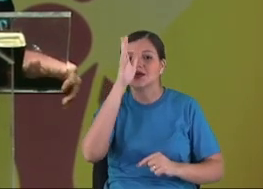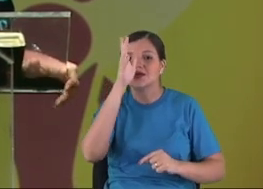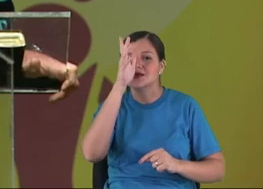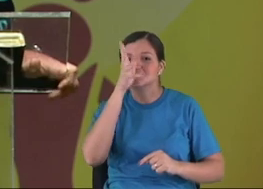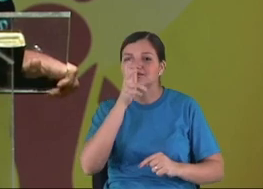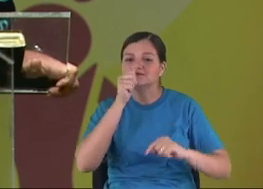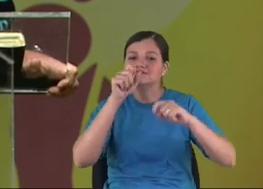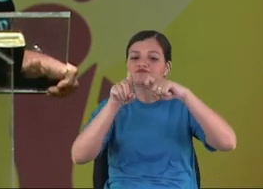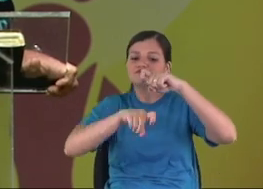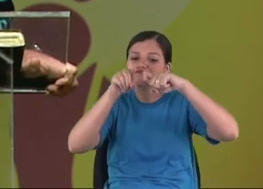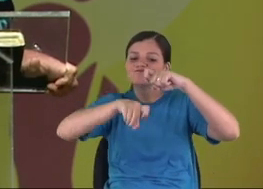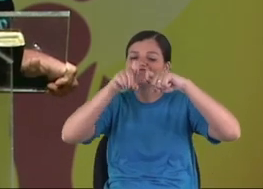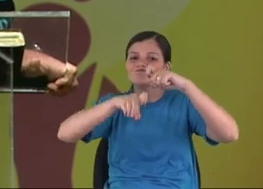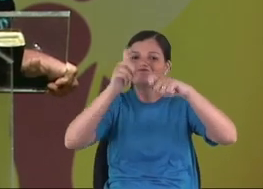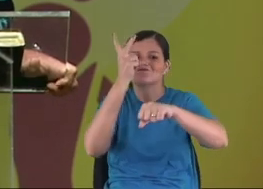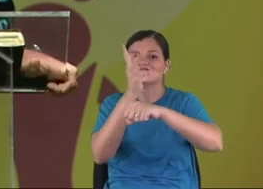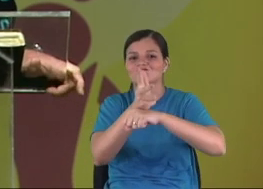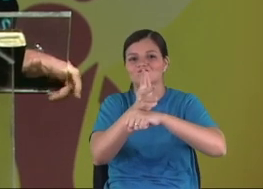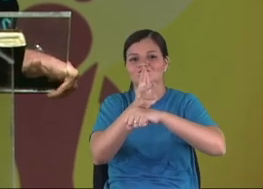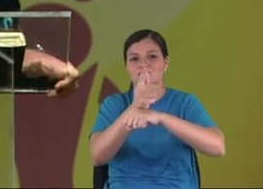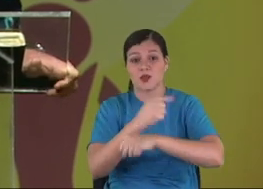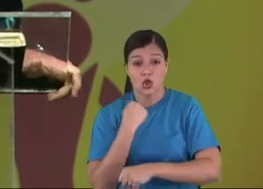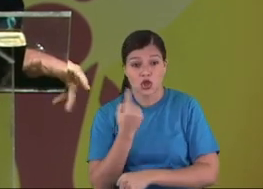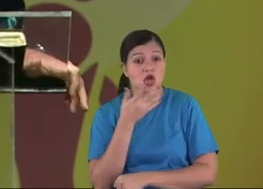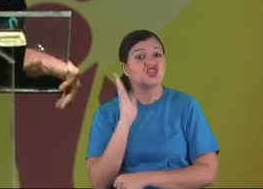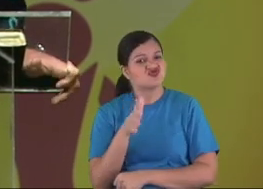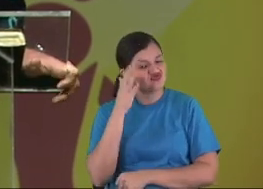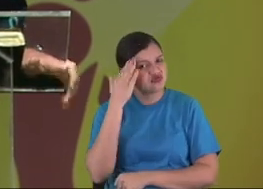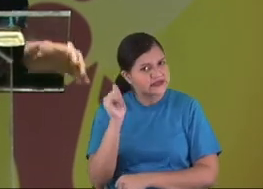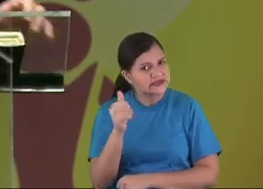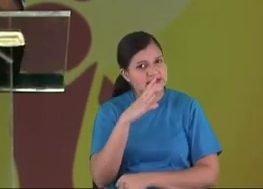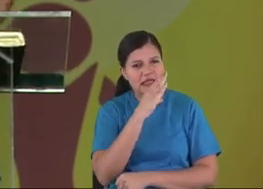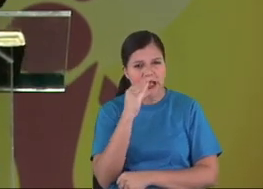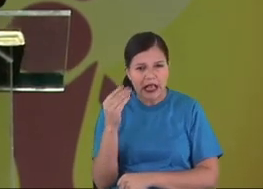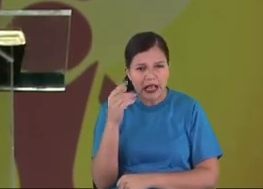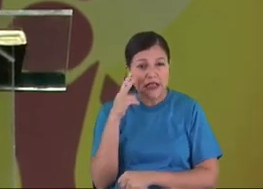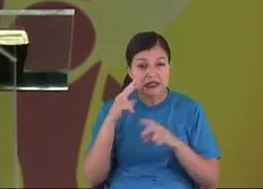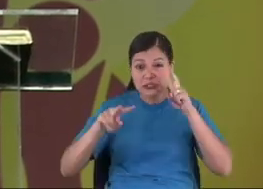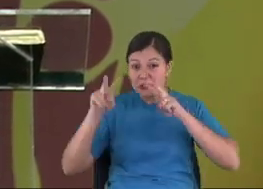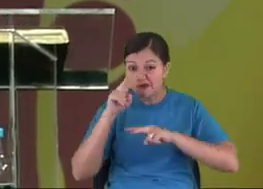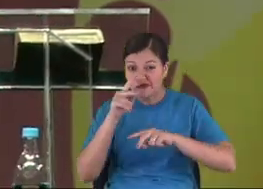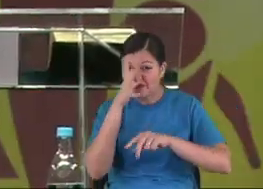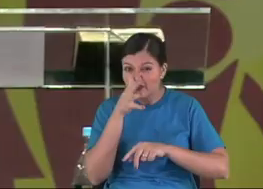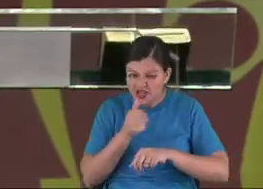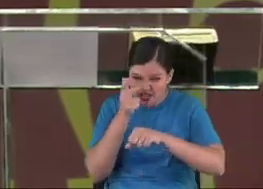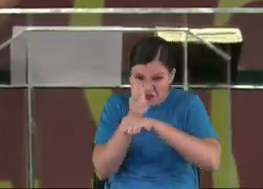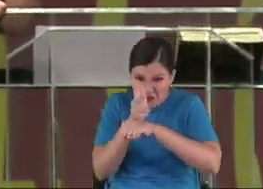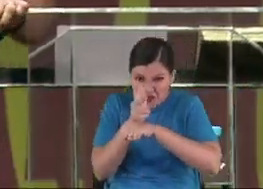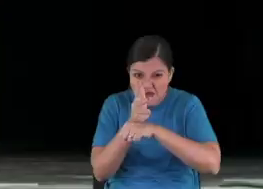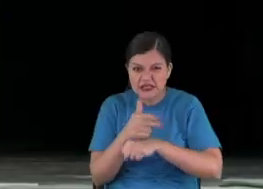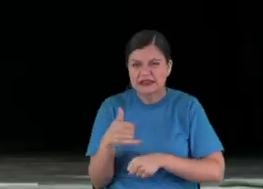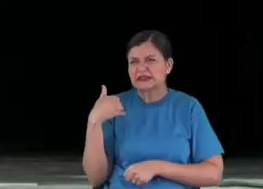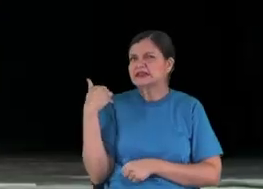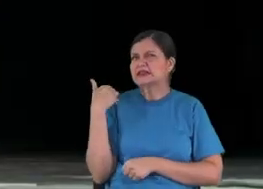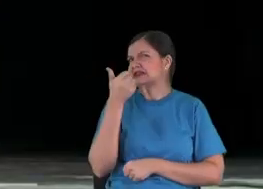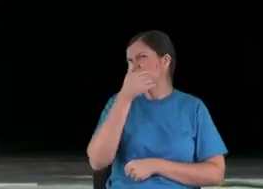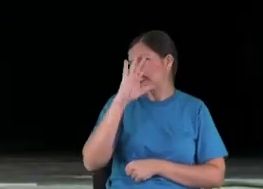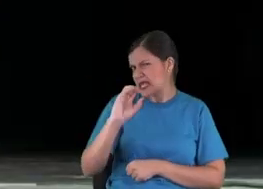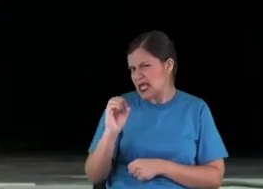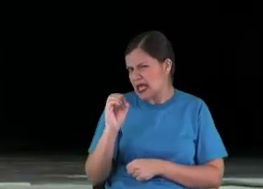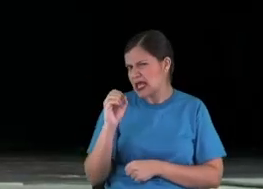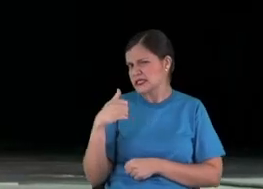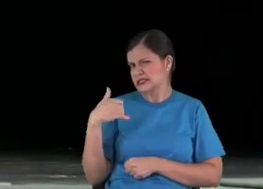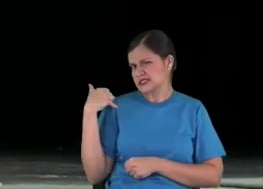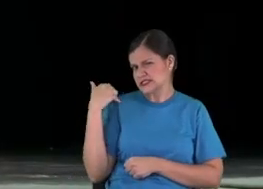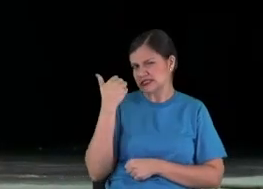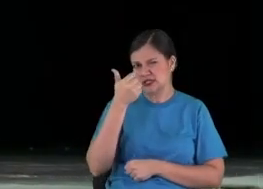E nós já sabemos que a criança que se envolve em pornografia, por exemplo, a partir dos 10 a 12 anos, e